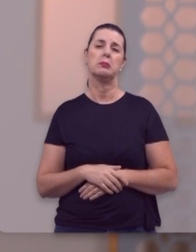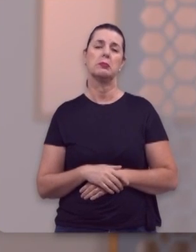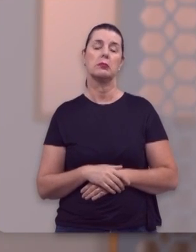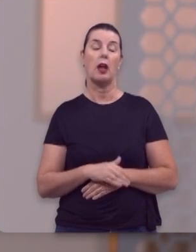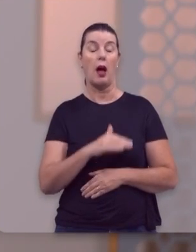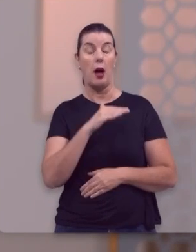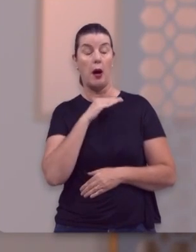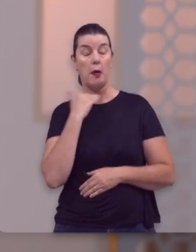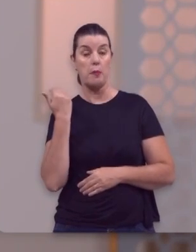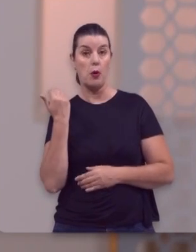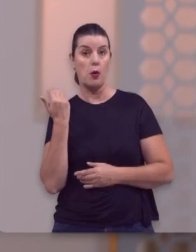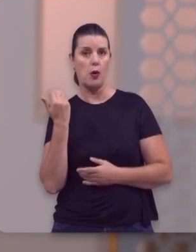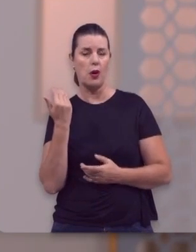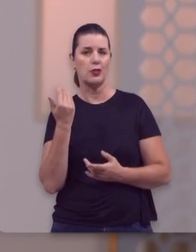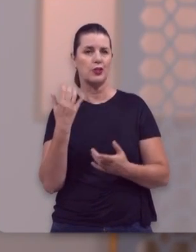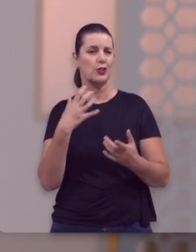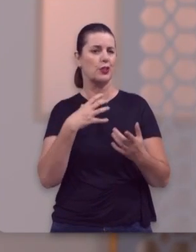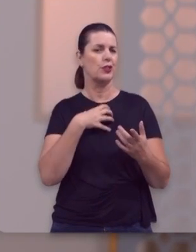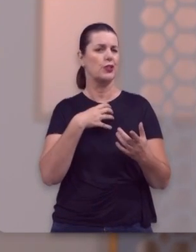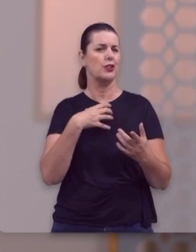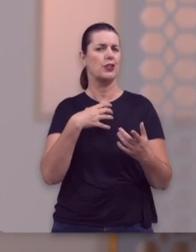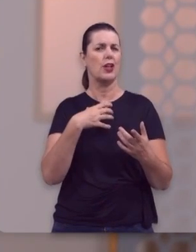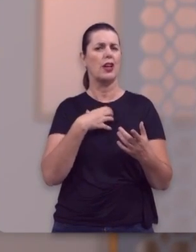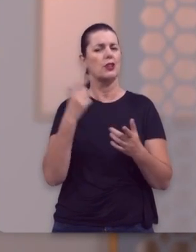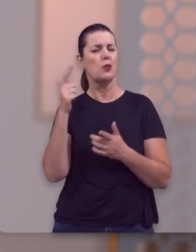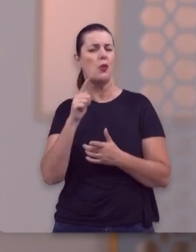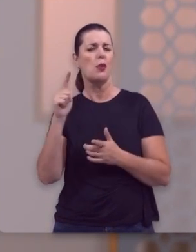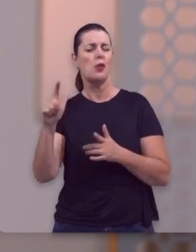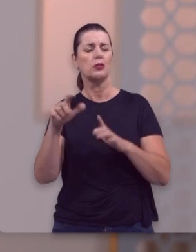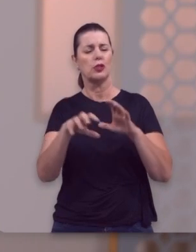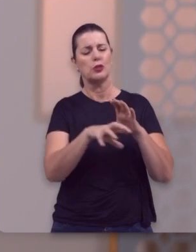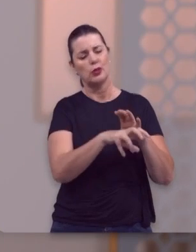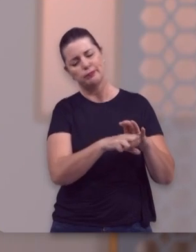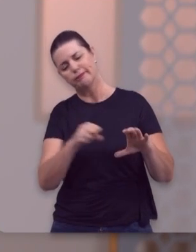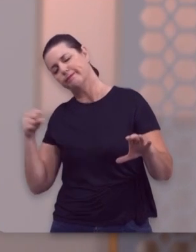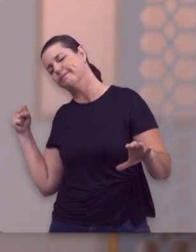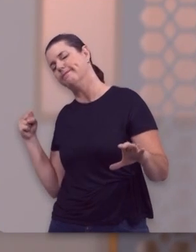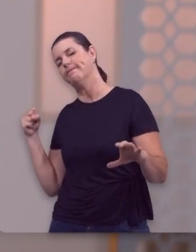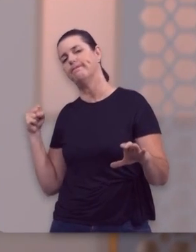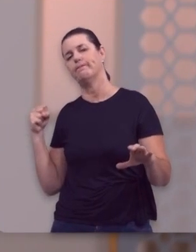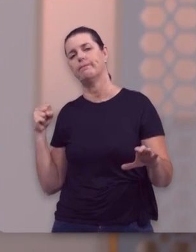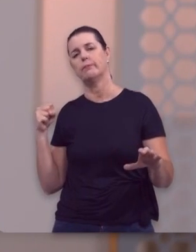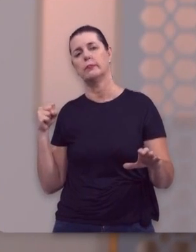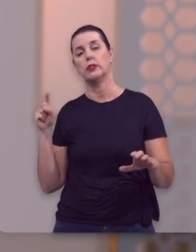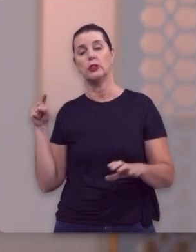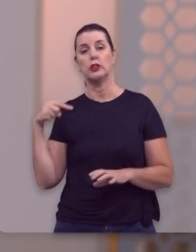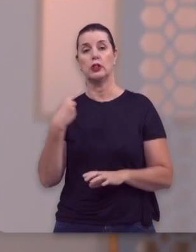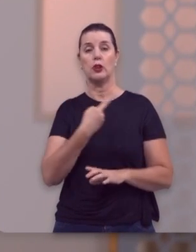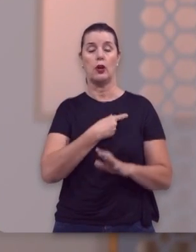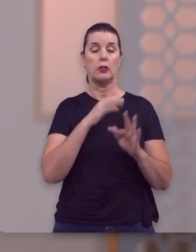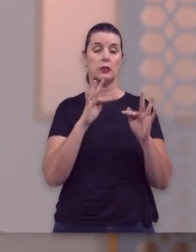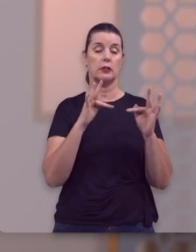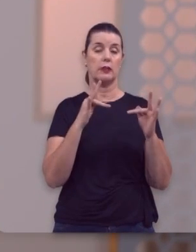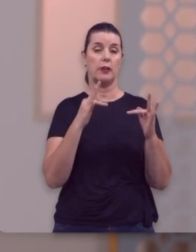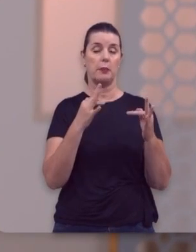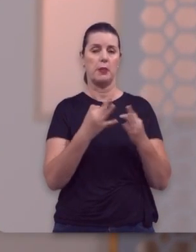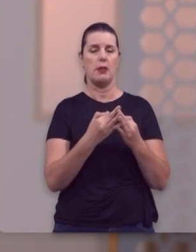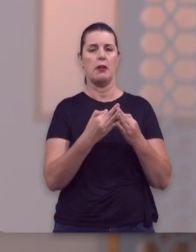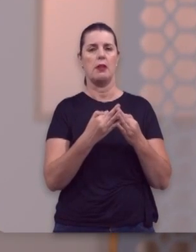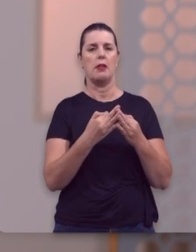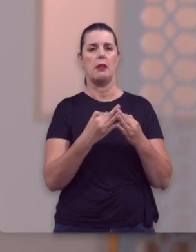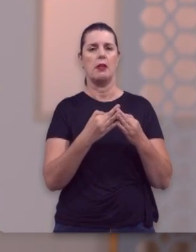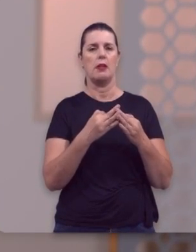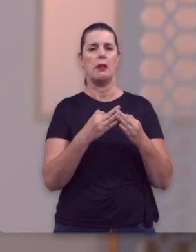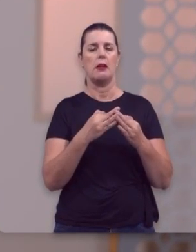A morte, com as suas mãos geladas, ainda continuam arrancando de nós as lágrimas mais